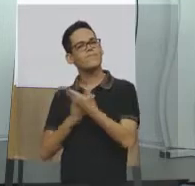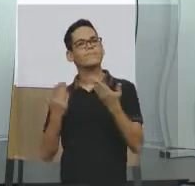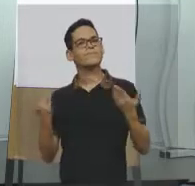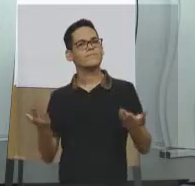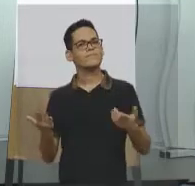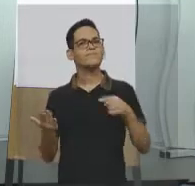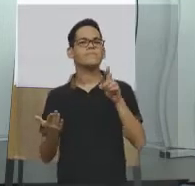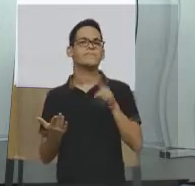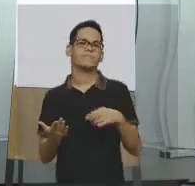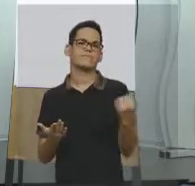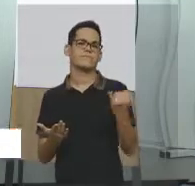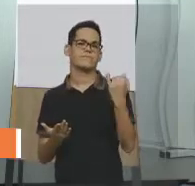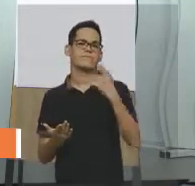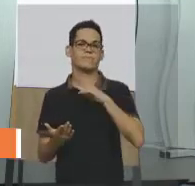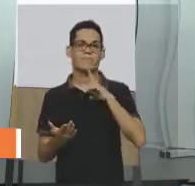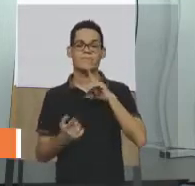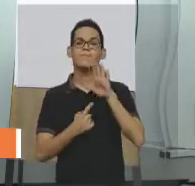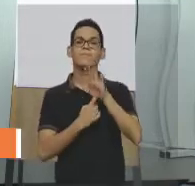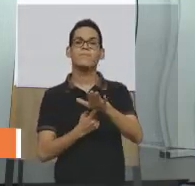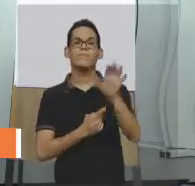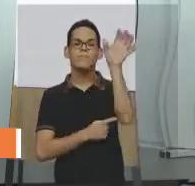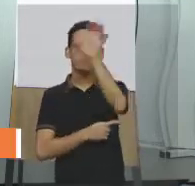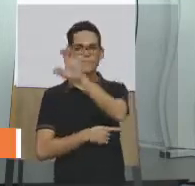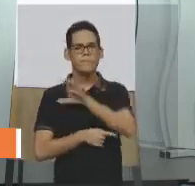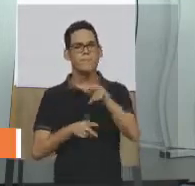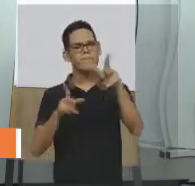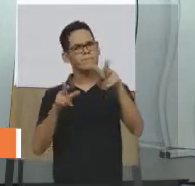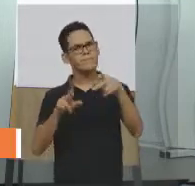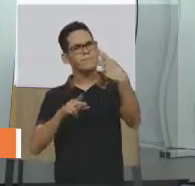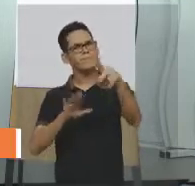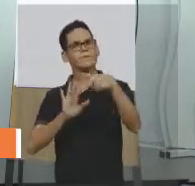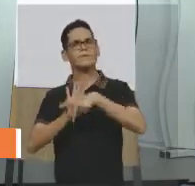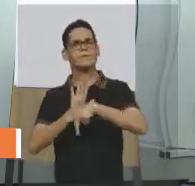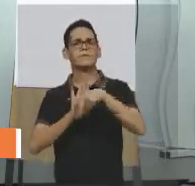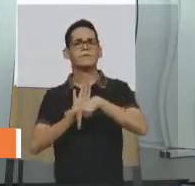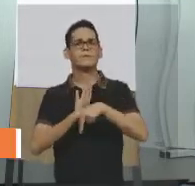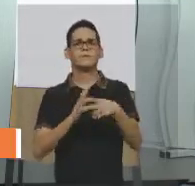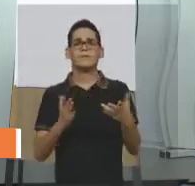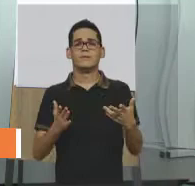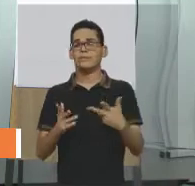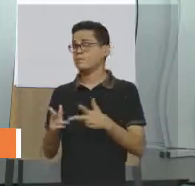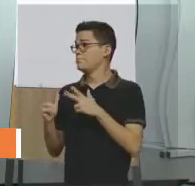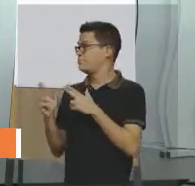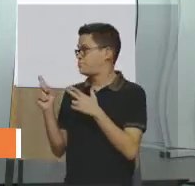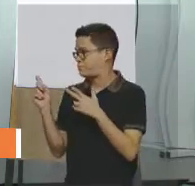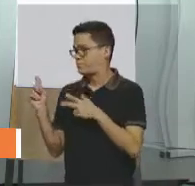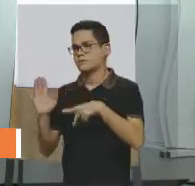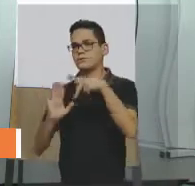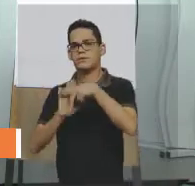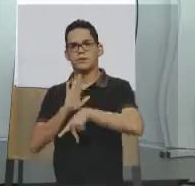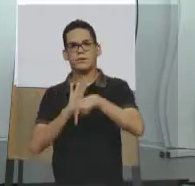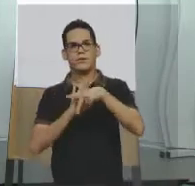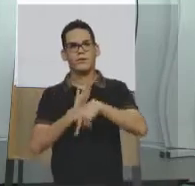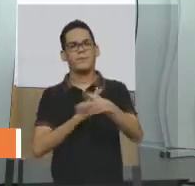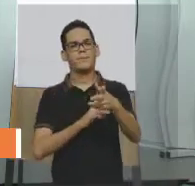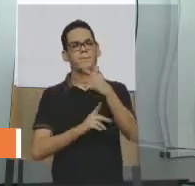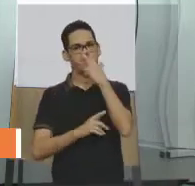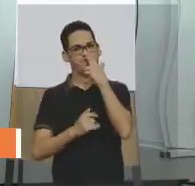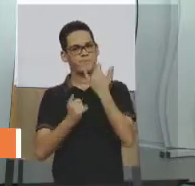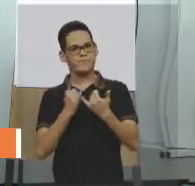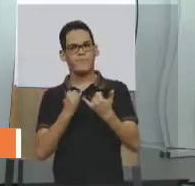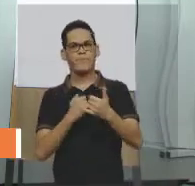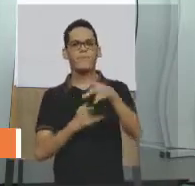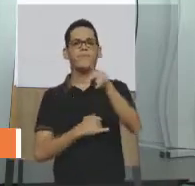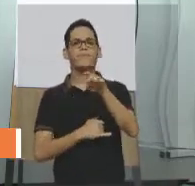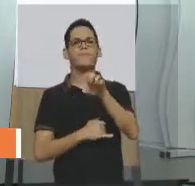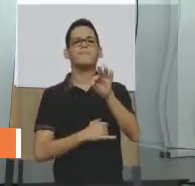vem mesmo acompanhado de um mapa, e é assim que está no seu PET. O mapa que está lá não é exatamente esse, mas é semelhante. No seu PET